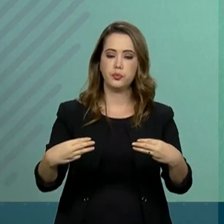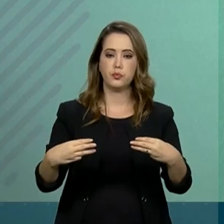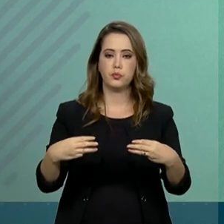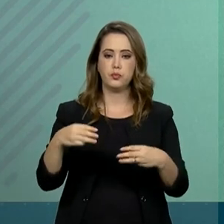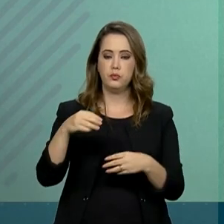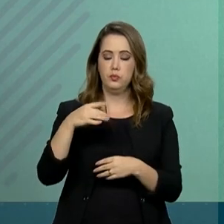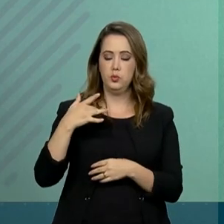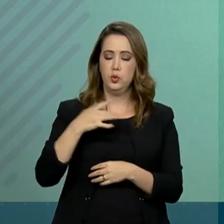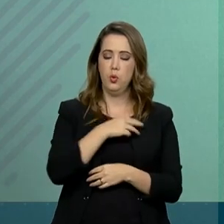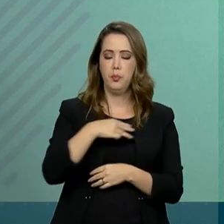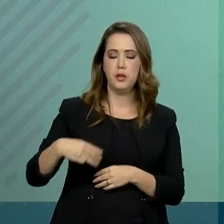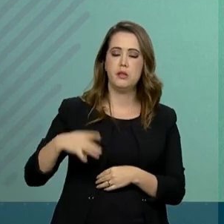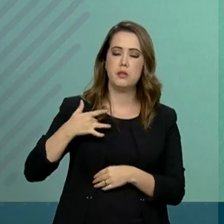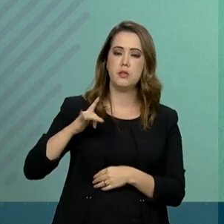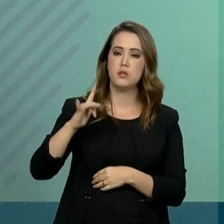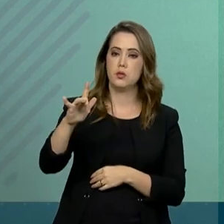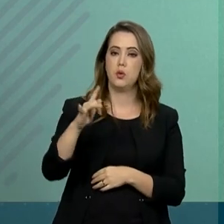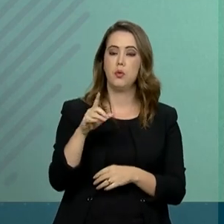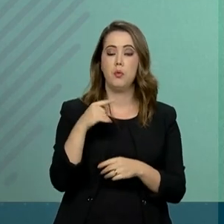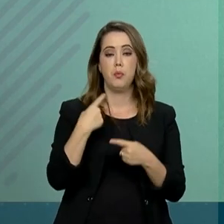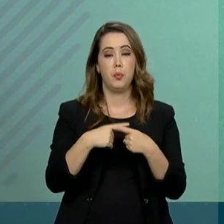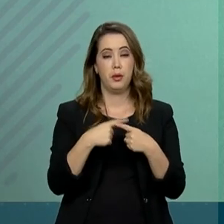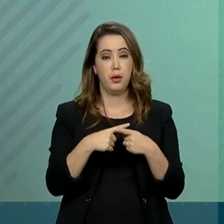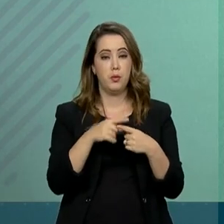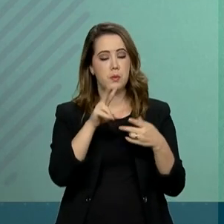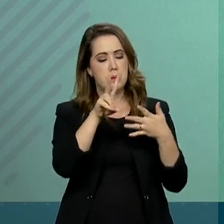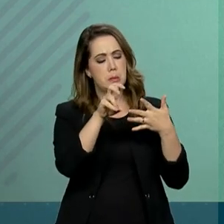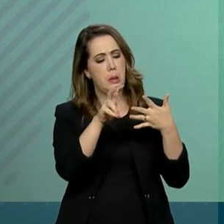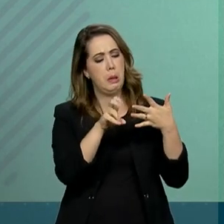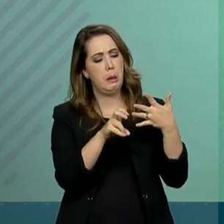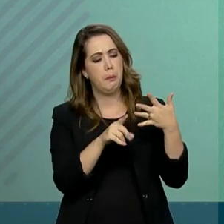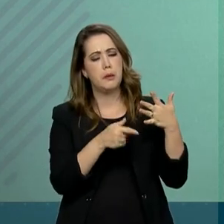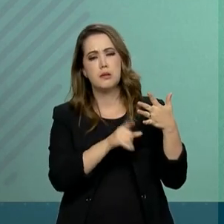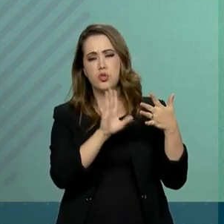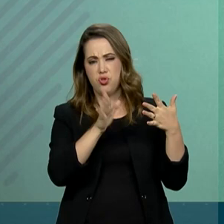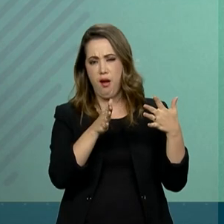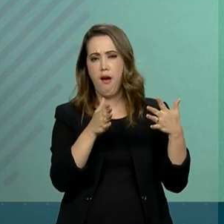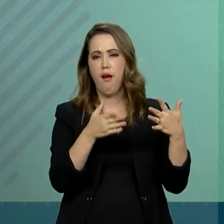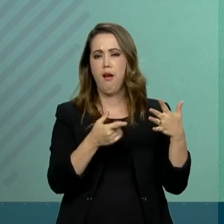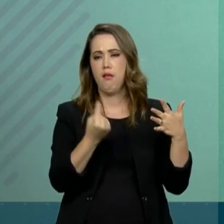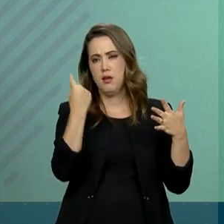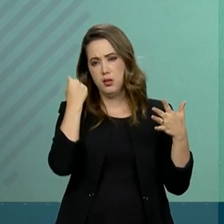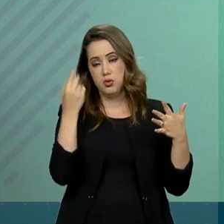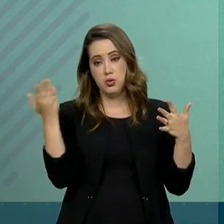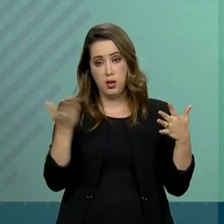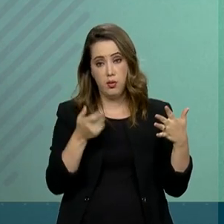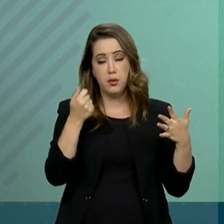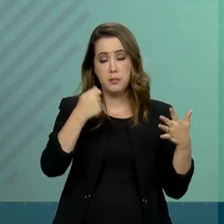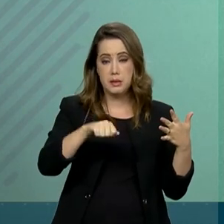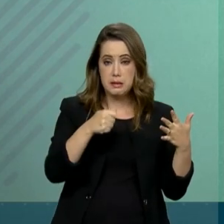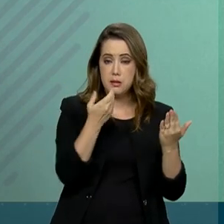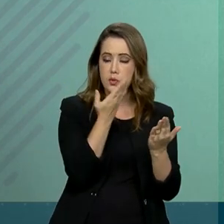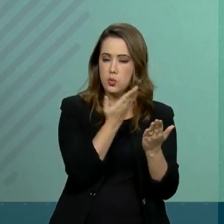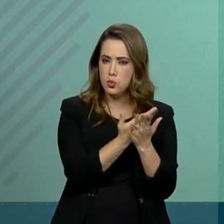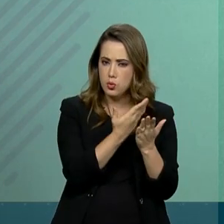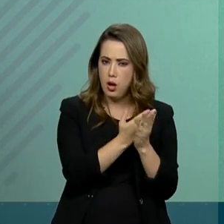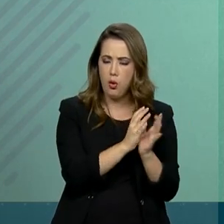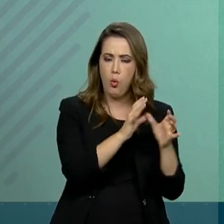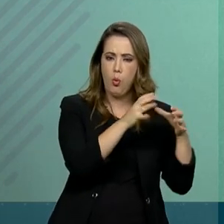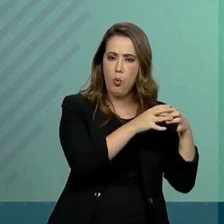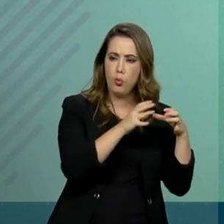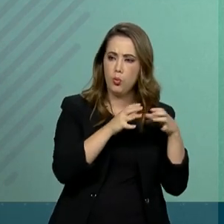que estavam contidos na medida provisória que caducaram no congresso já estão sendo analisados pelas áreas técnicas